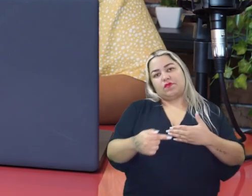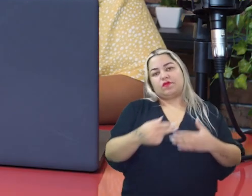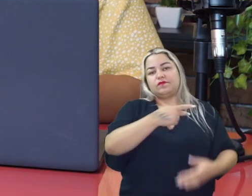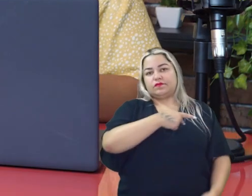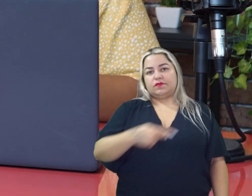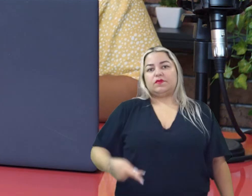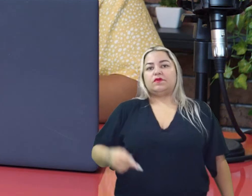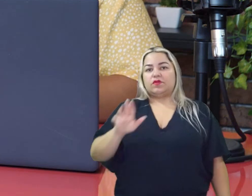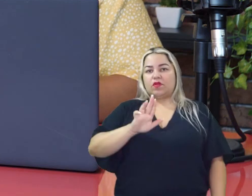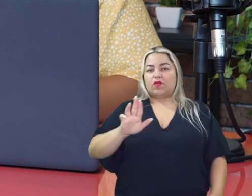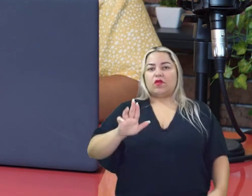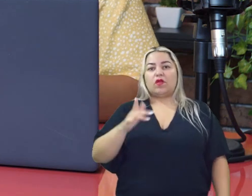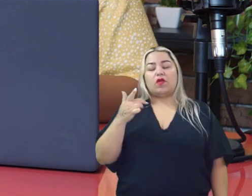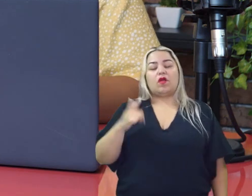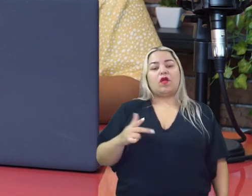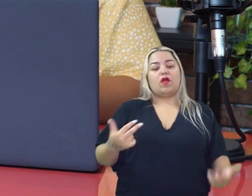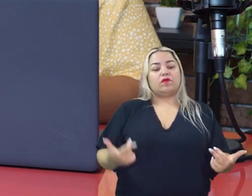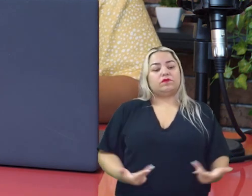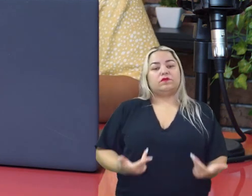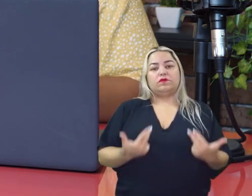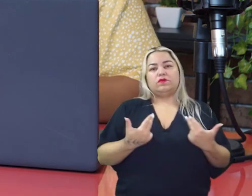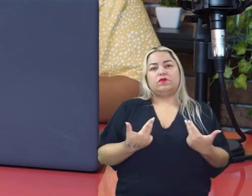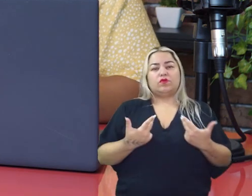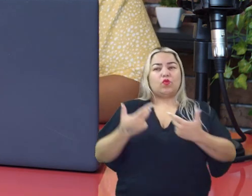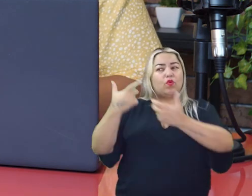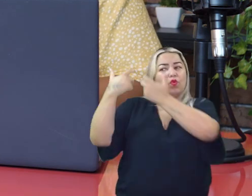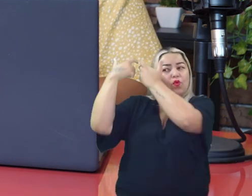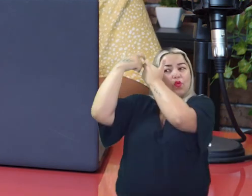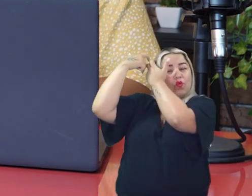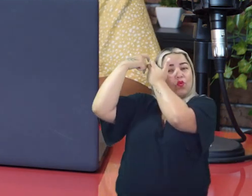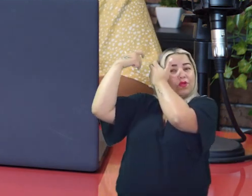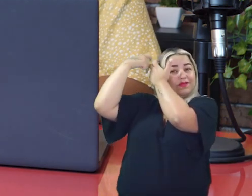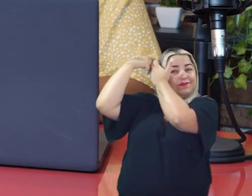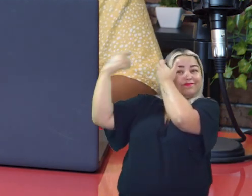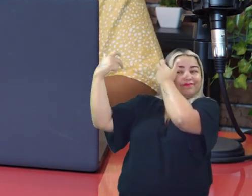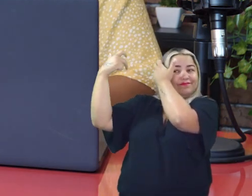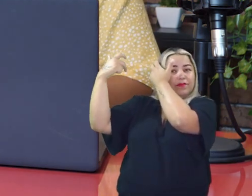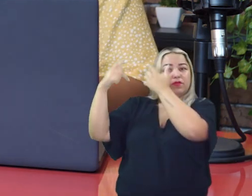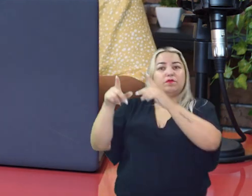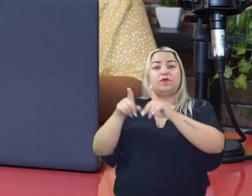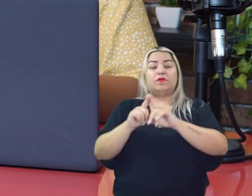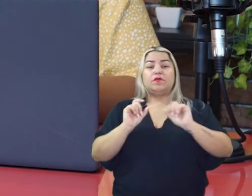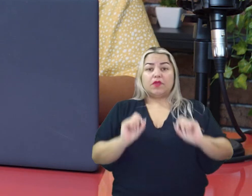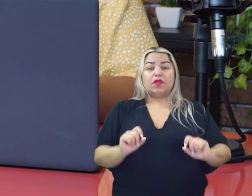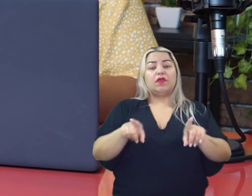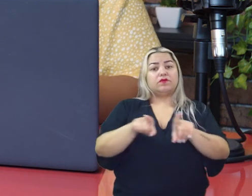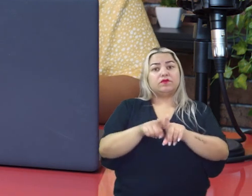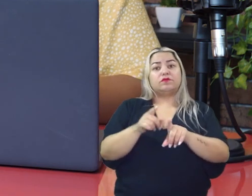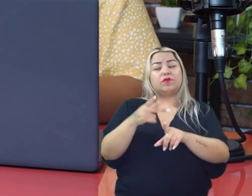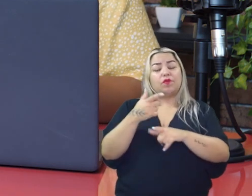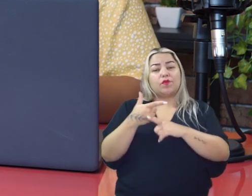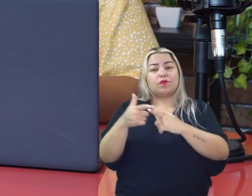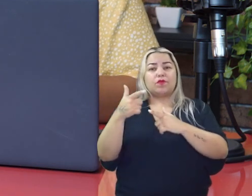Nesta semana, o presidente Lula passou por uma operação para drenar um hematoma decorrente de uma lesão entre o cérebro